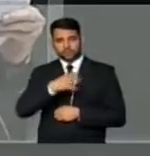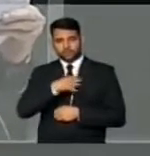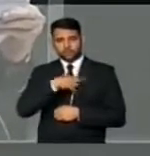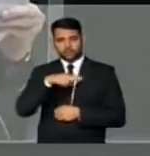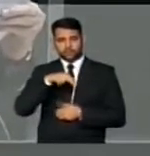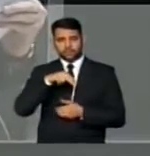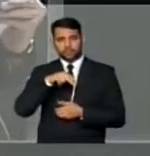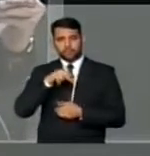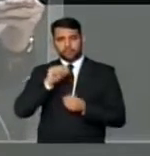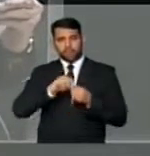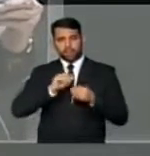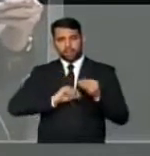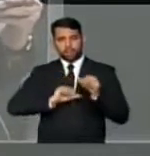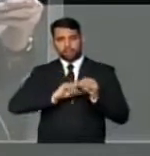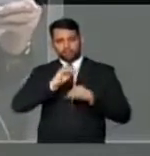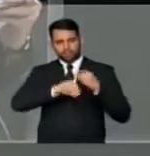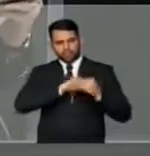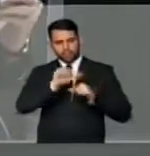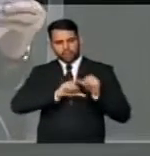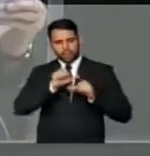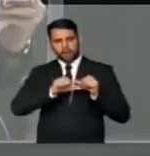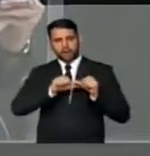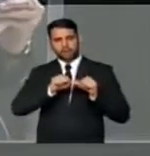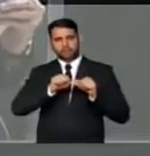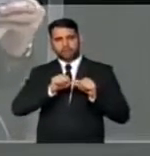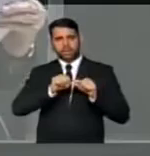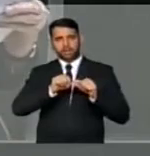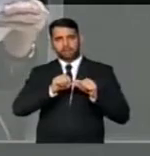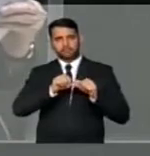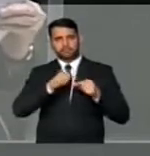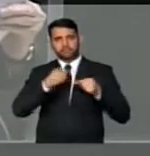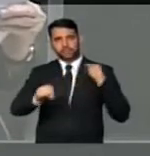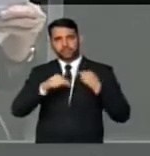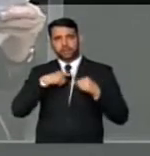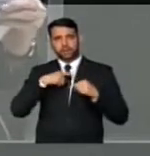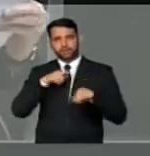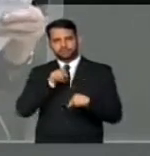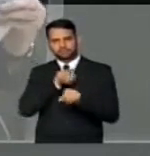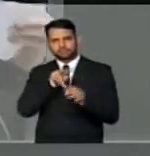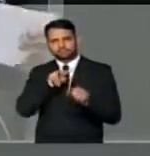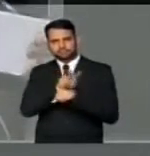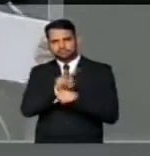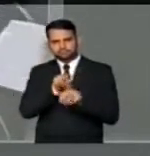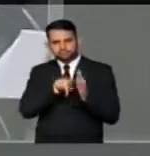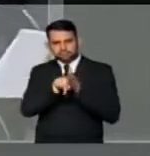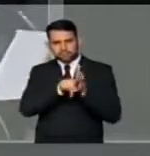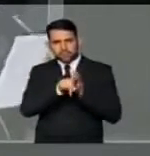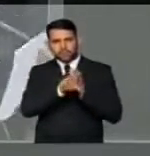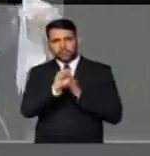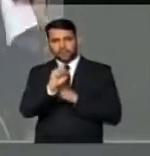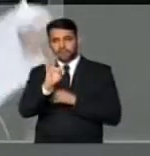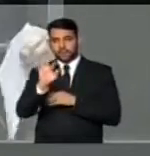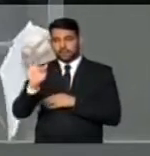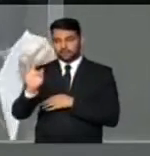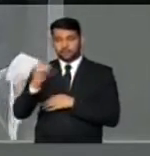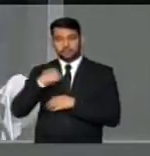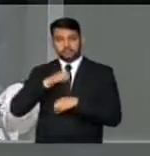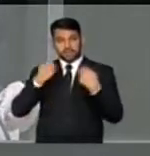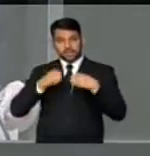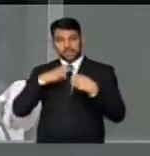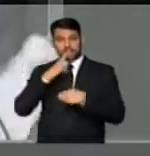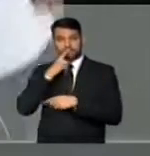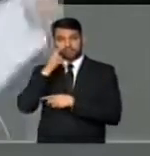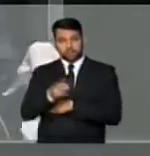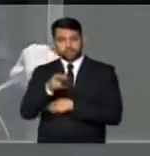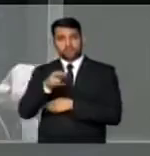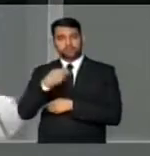usa o cargo para manipular, entende? Para impedir a investigação. Então, o Supremo Tribunal Federal deve se